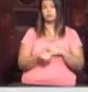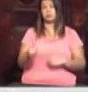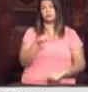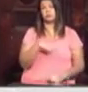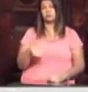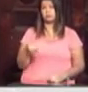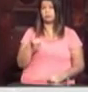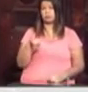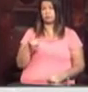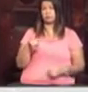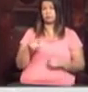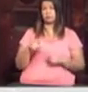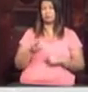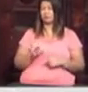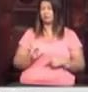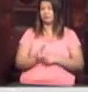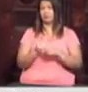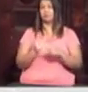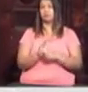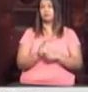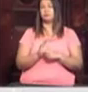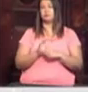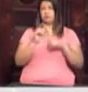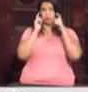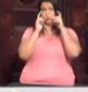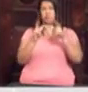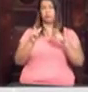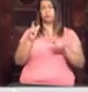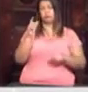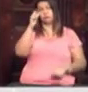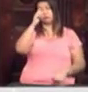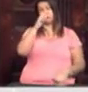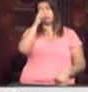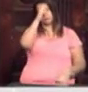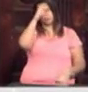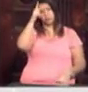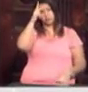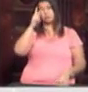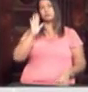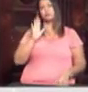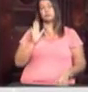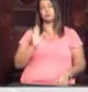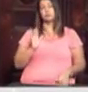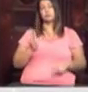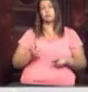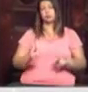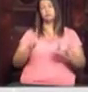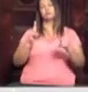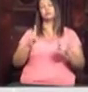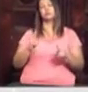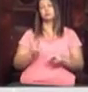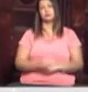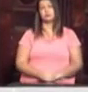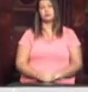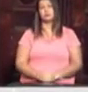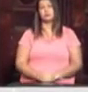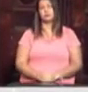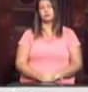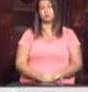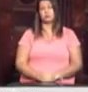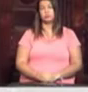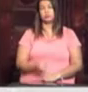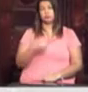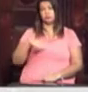vamos contribuir para que prevaleça o interesse público, mas sim para que prevaleça ainda mais confusão. Nós